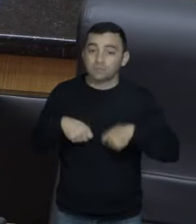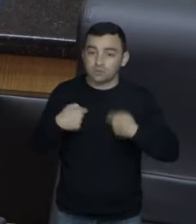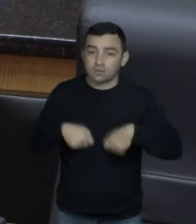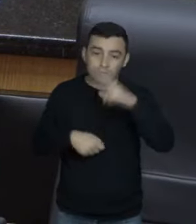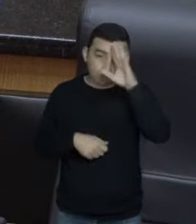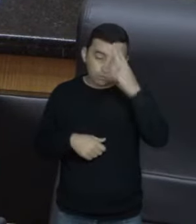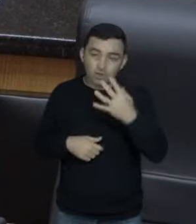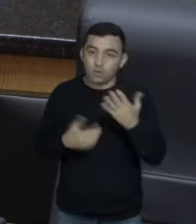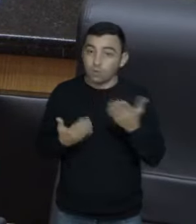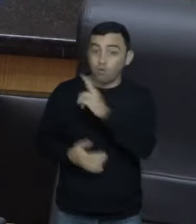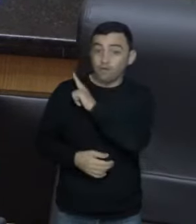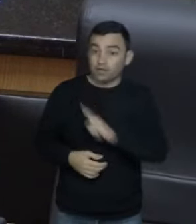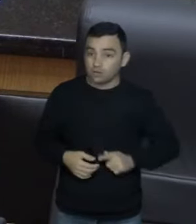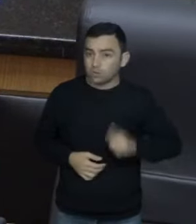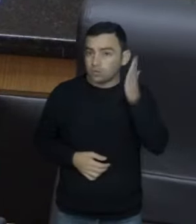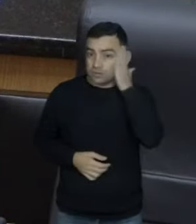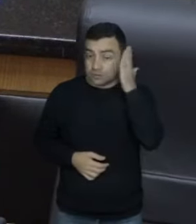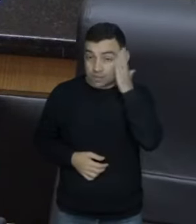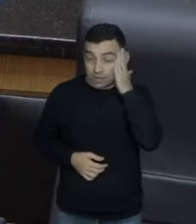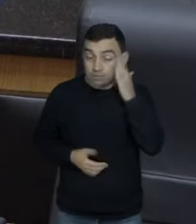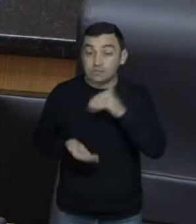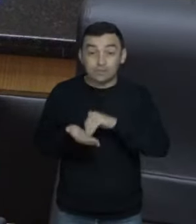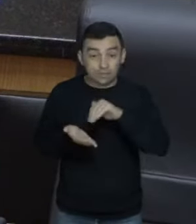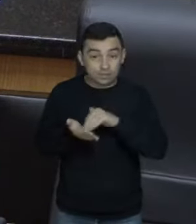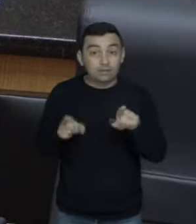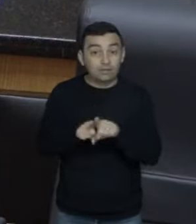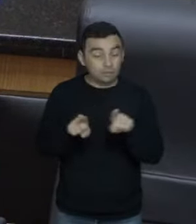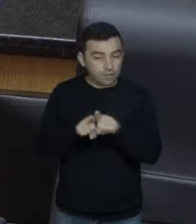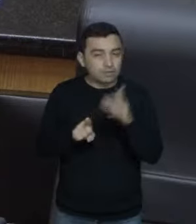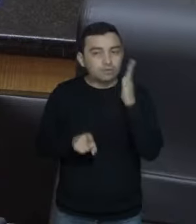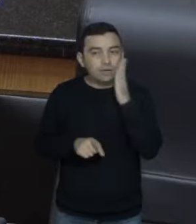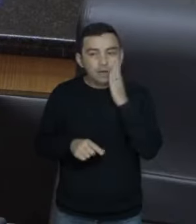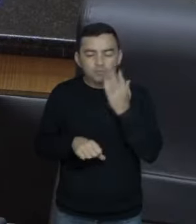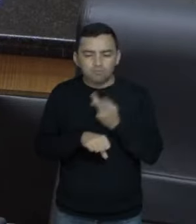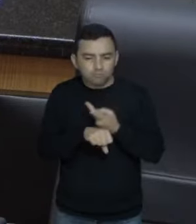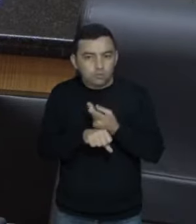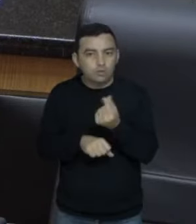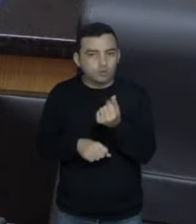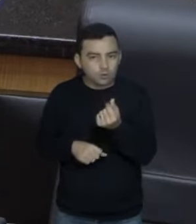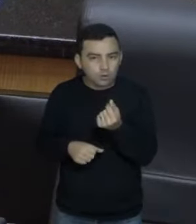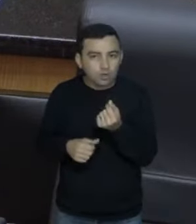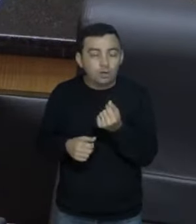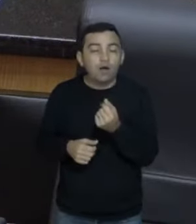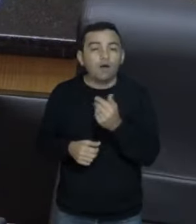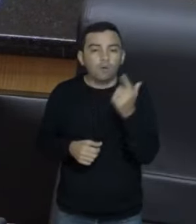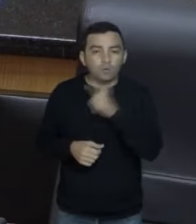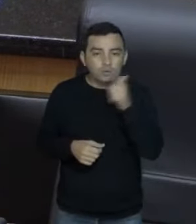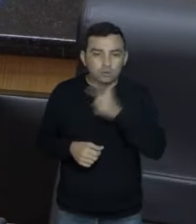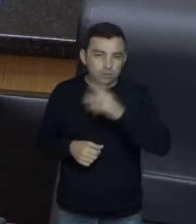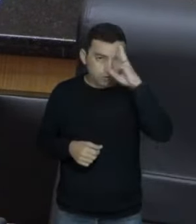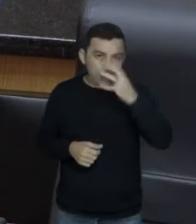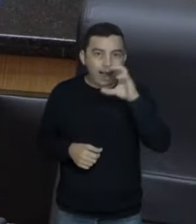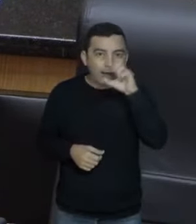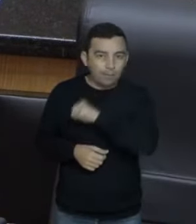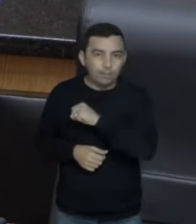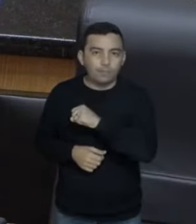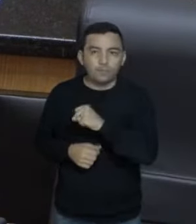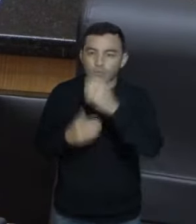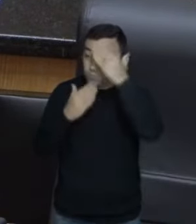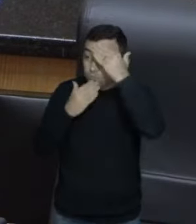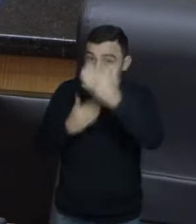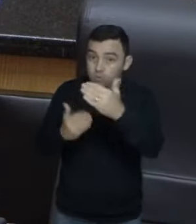o governador está muito consciente o secretário está mais consciente ainda buscando os recursos para que possa ser resolvido no menor tempo possível Muito